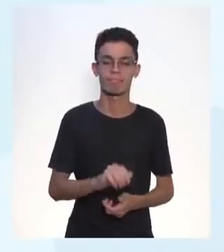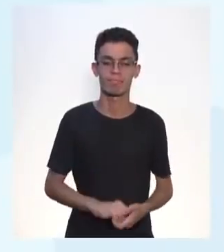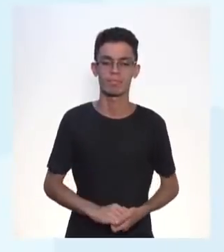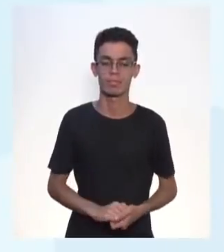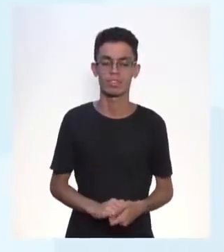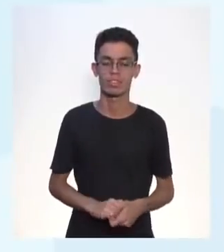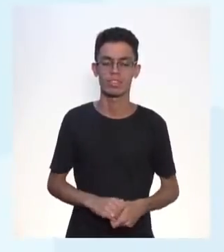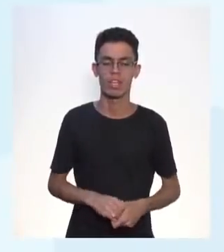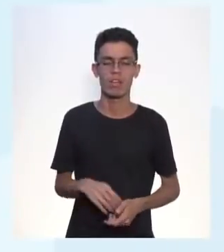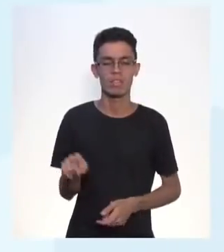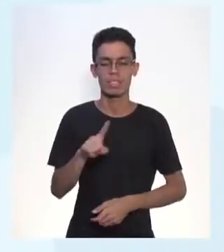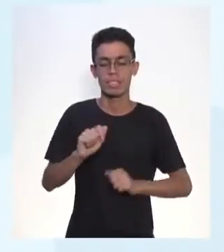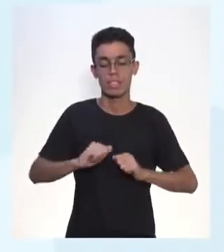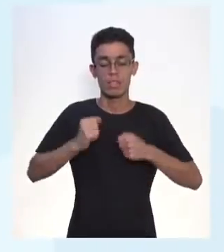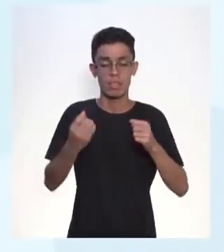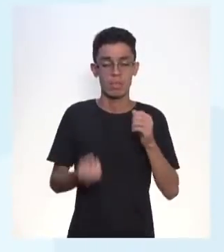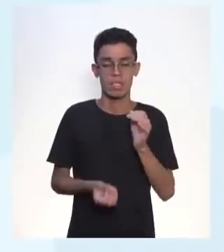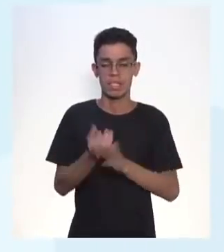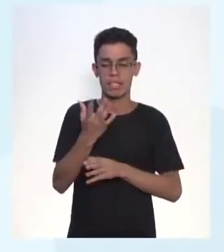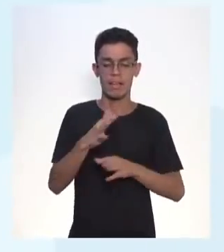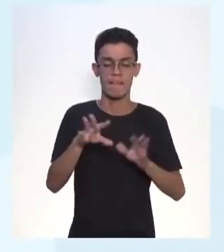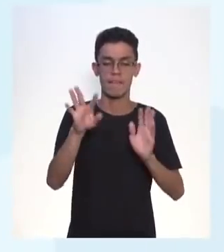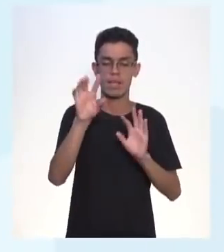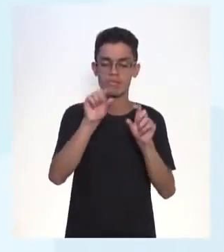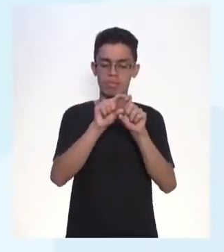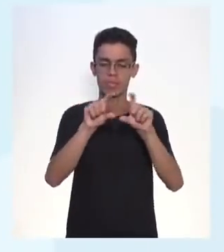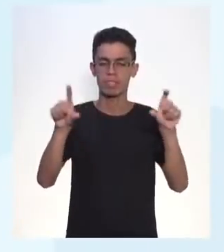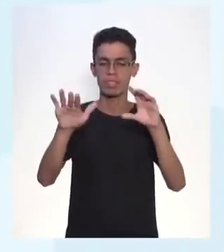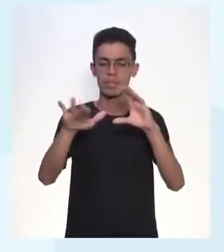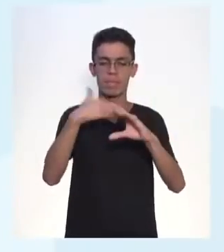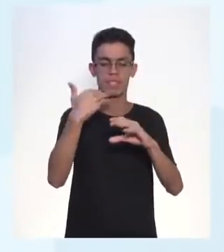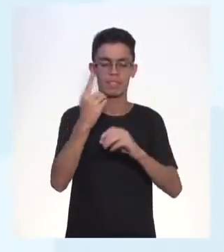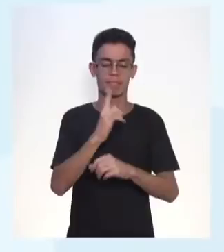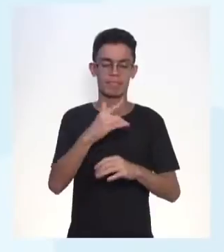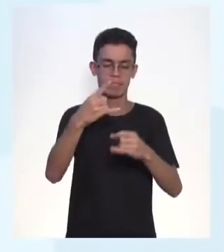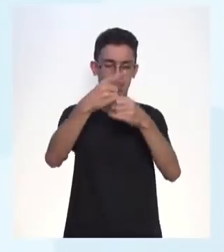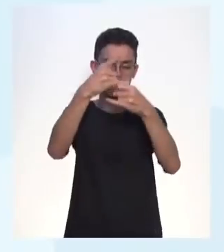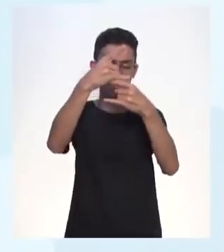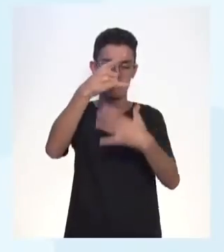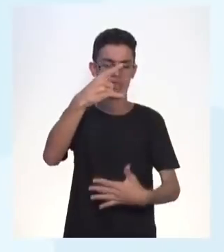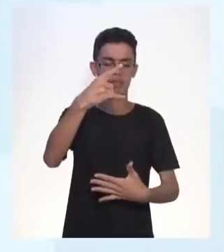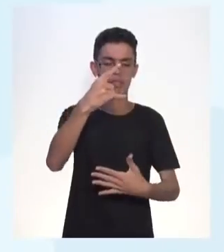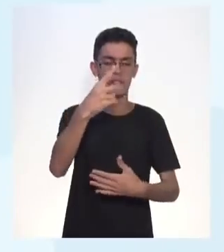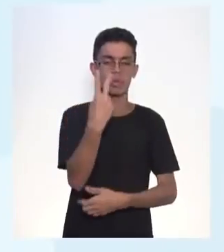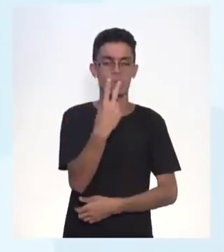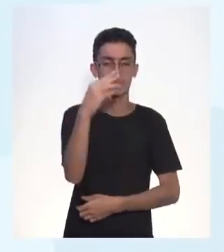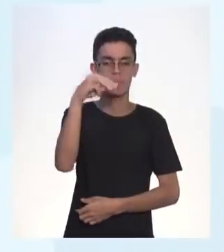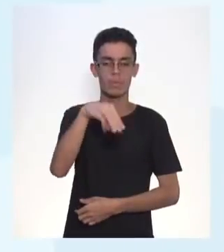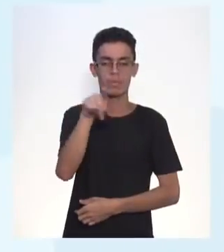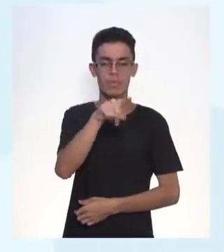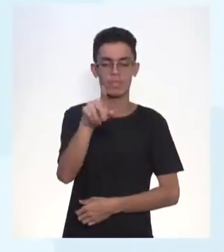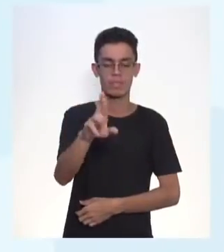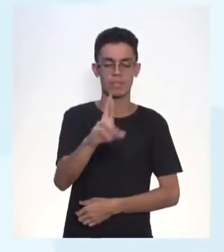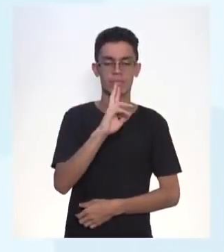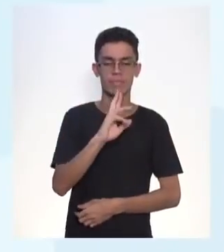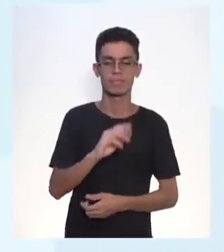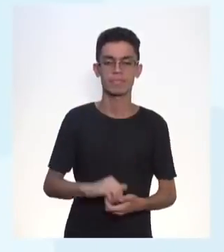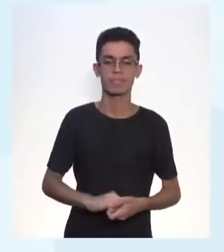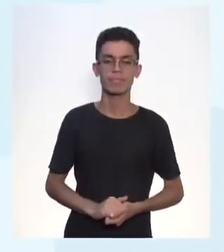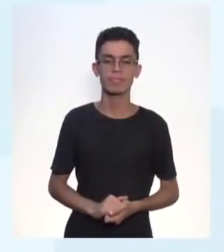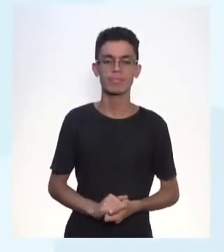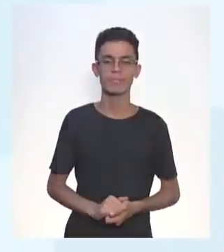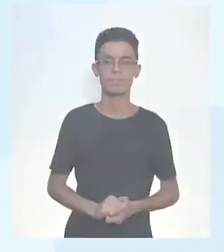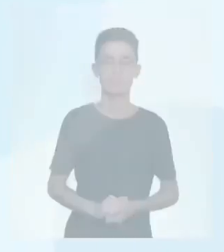Então, tentem criar alguma frase assim e mandem para a gente lá. Vamos ver o que sobe aqui no chat. 2 minutinhos para vocês. Go there, have fun.